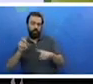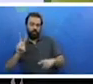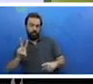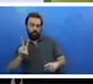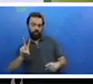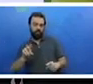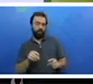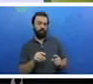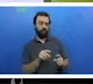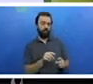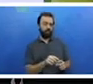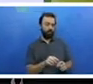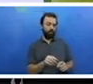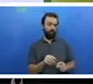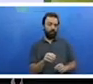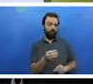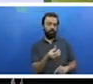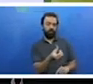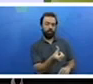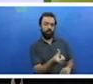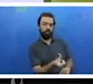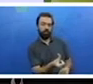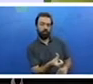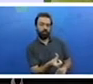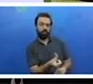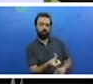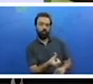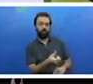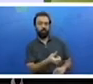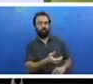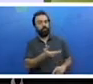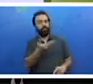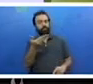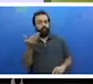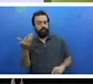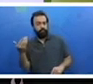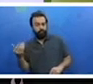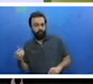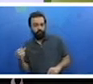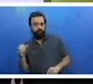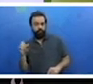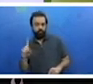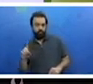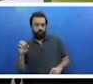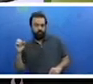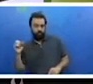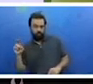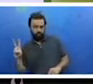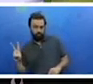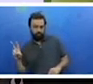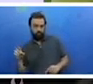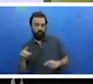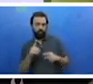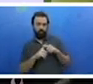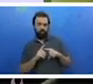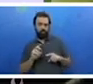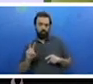2. Aí as mesmas colunas, de 6 para 12, multipliquei por